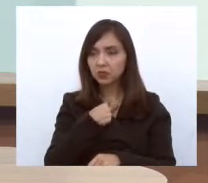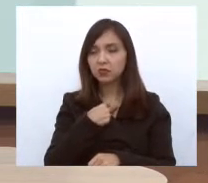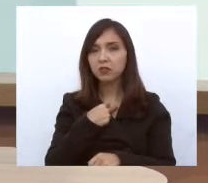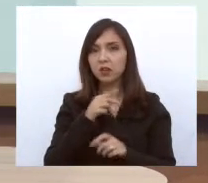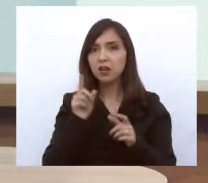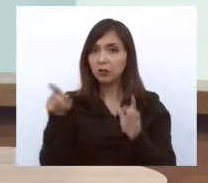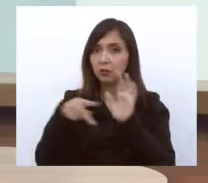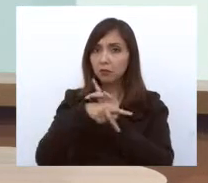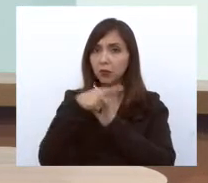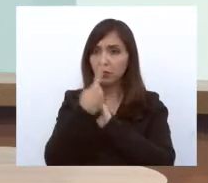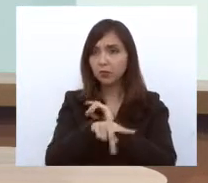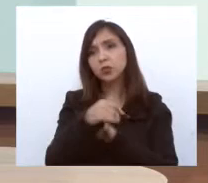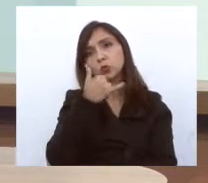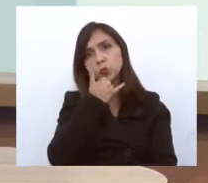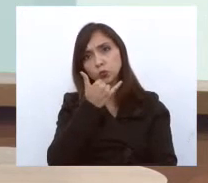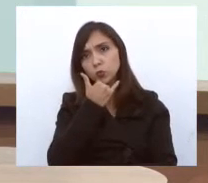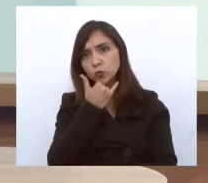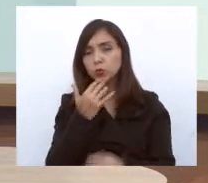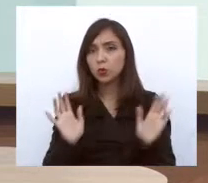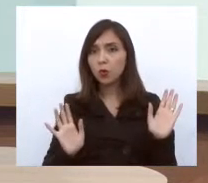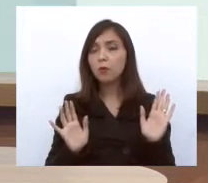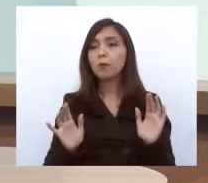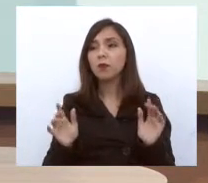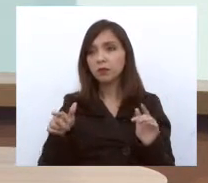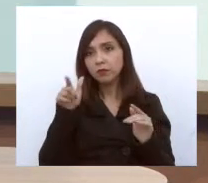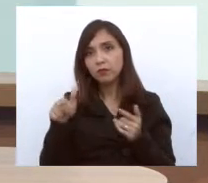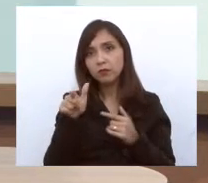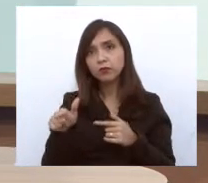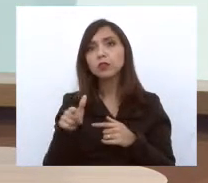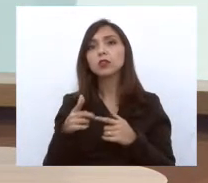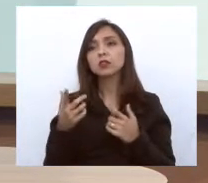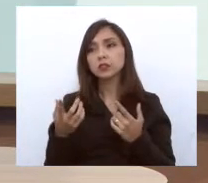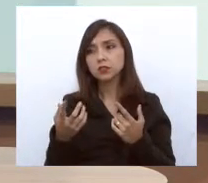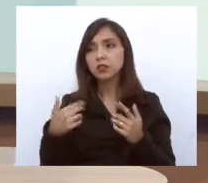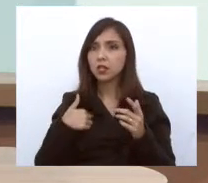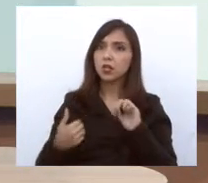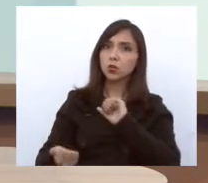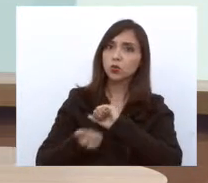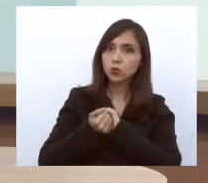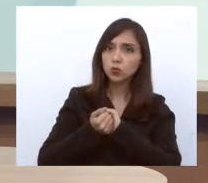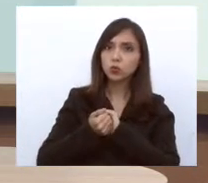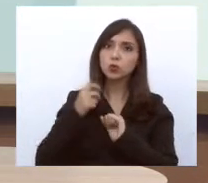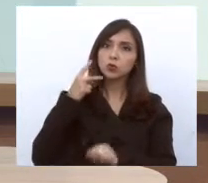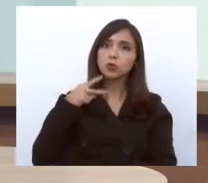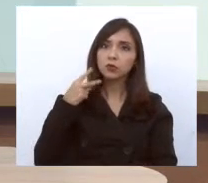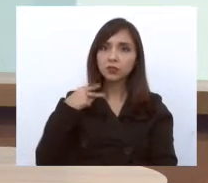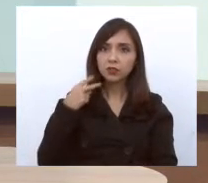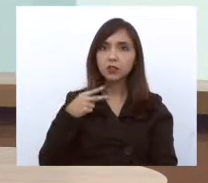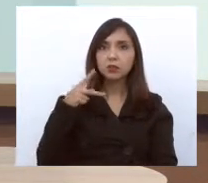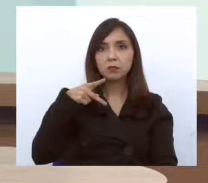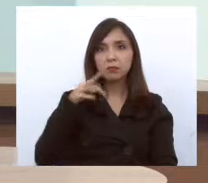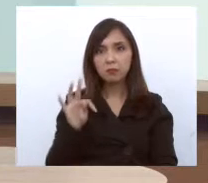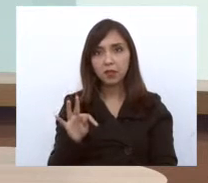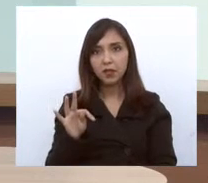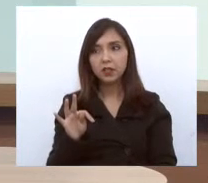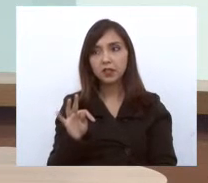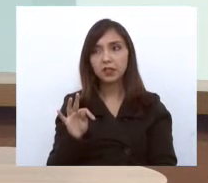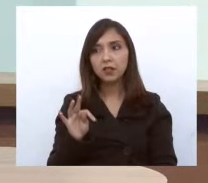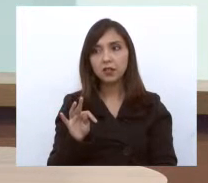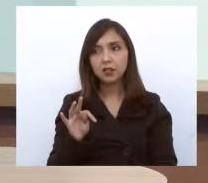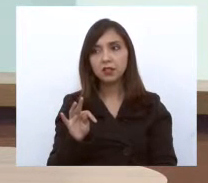determinada. Desculpe, vereador Pezão, Vossa Excelência é do meu partido, partido que defende os